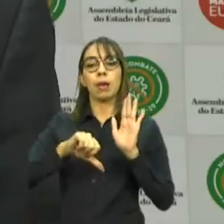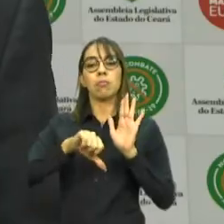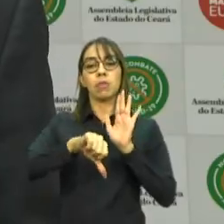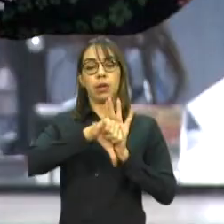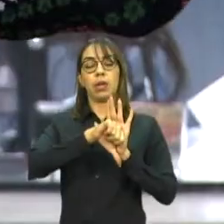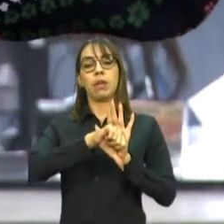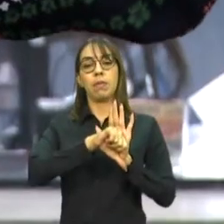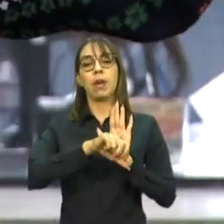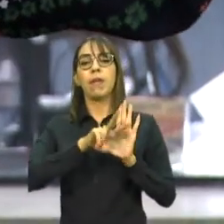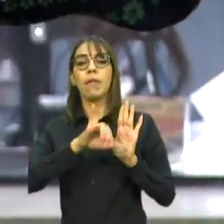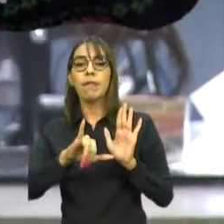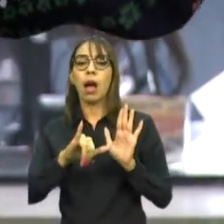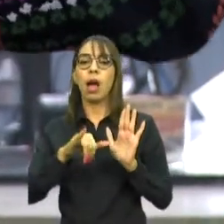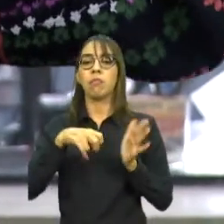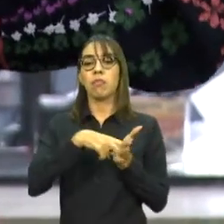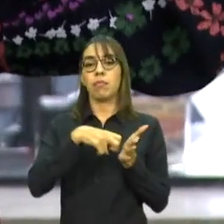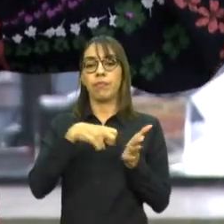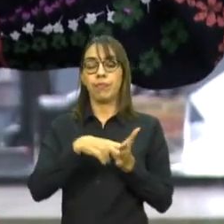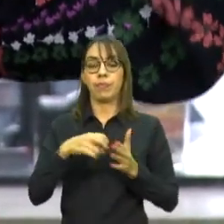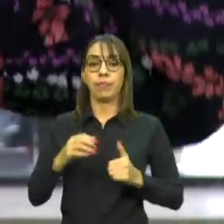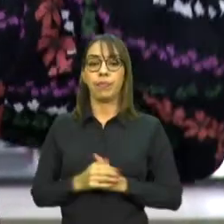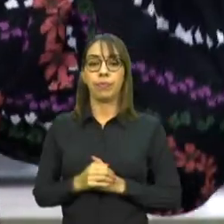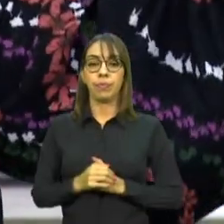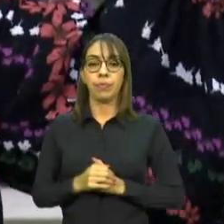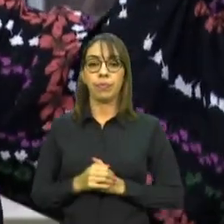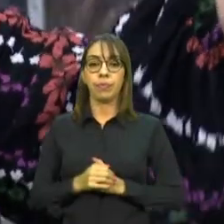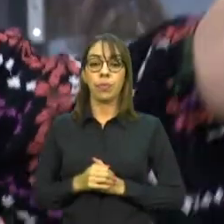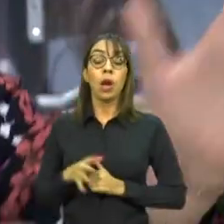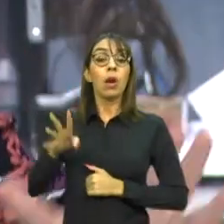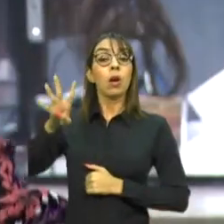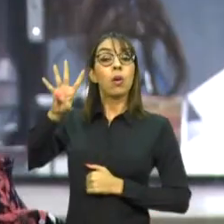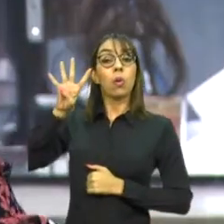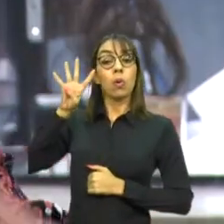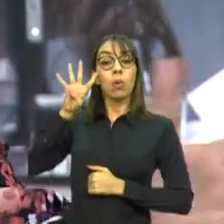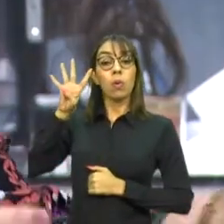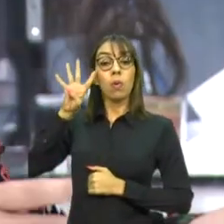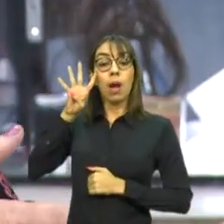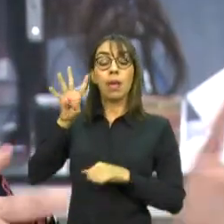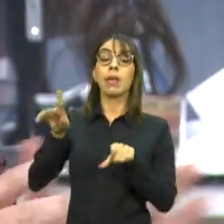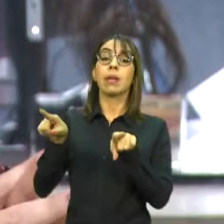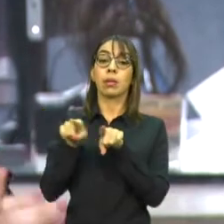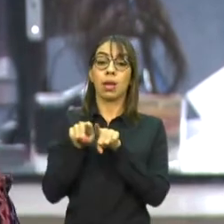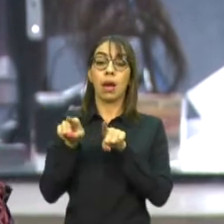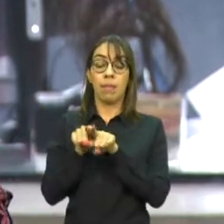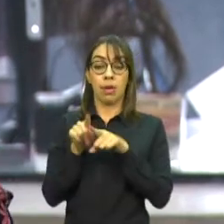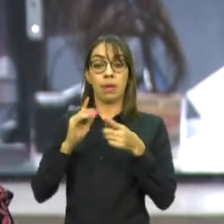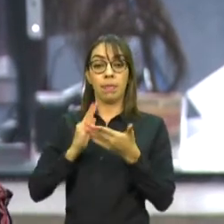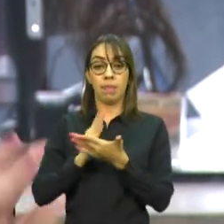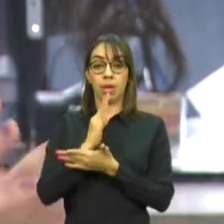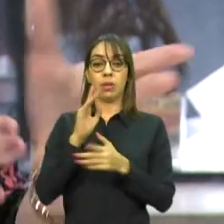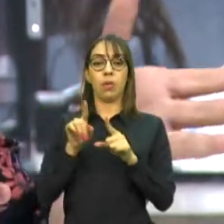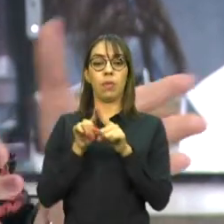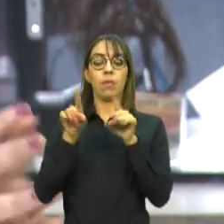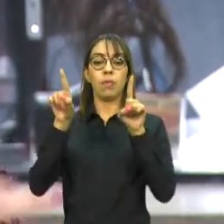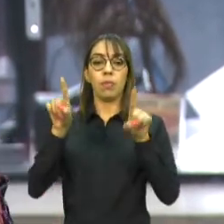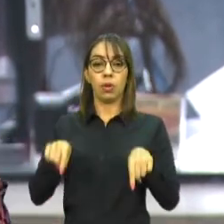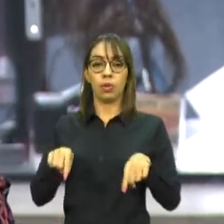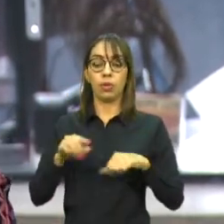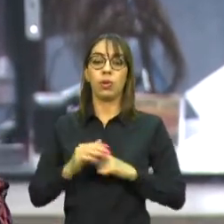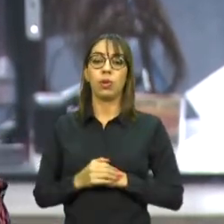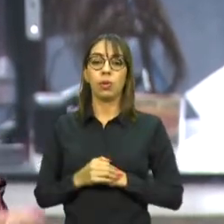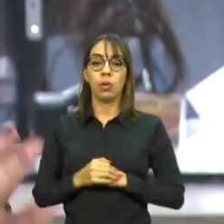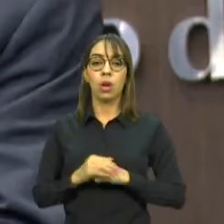da sociedade. Na votação desta quarta-feira, foi aprovado ainda um projeto de resolução da Comissão de